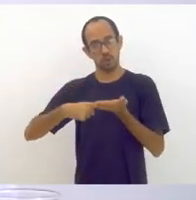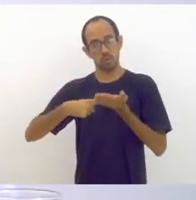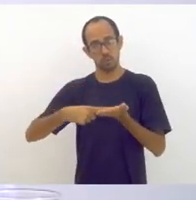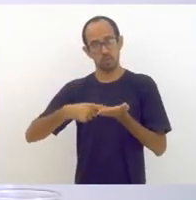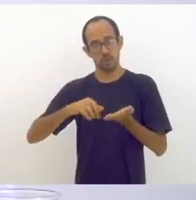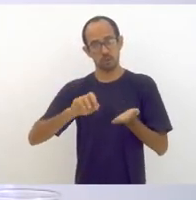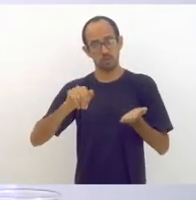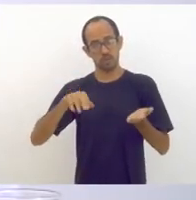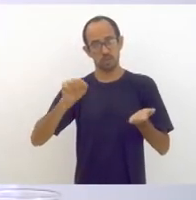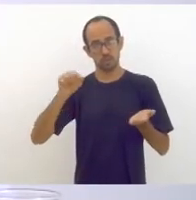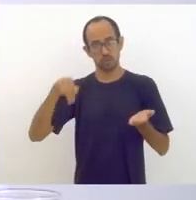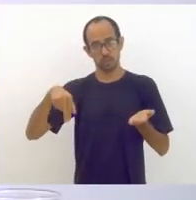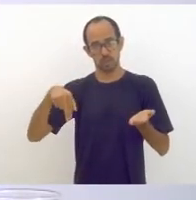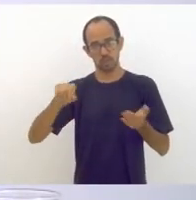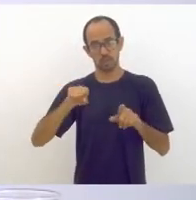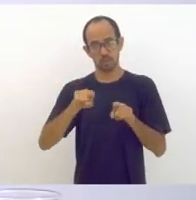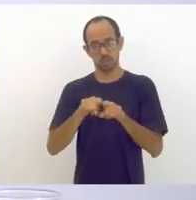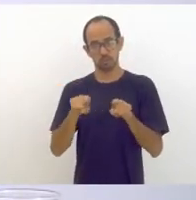a associação